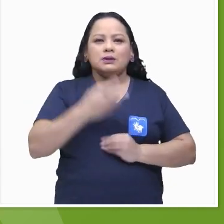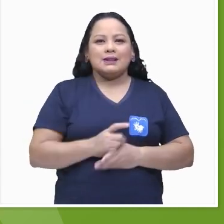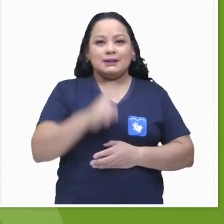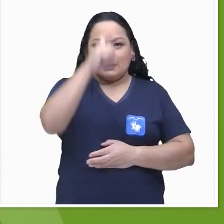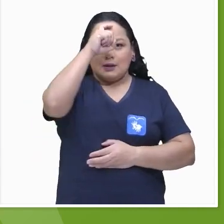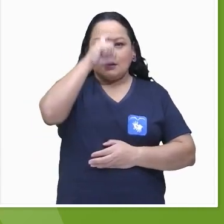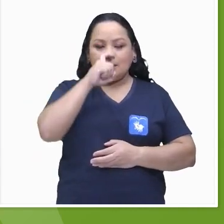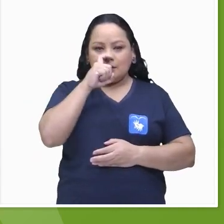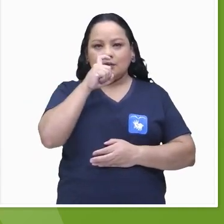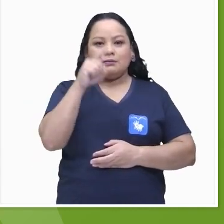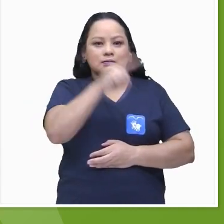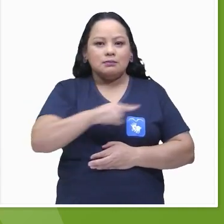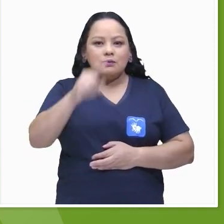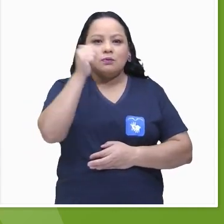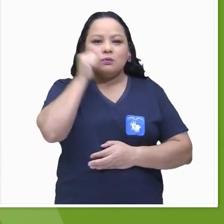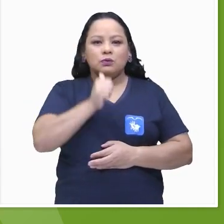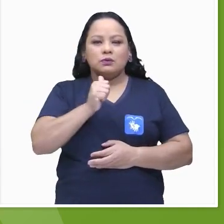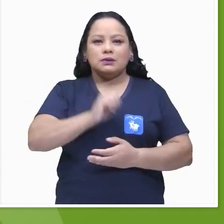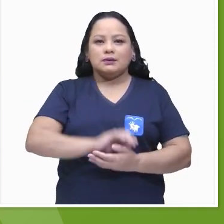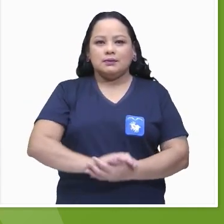menstrual das mulheres.